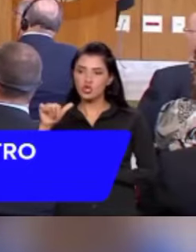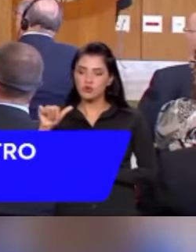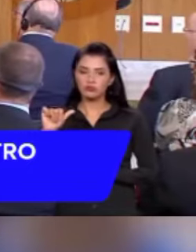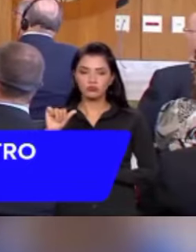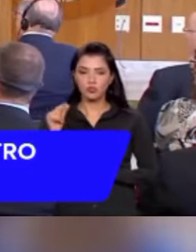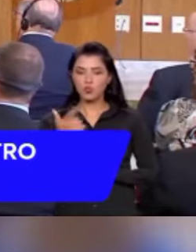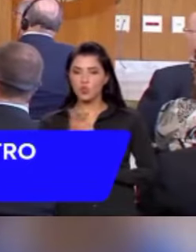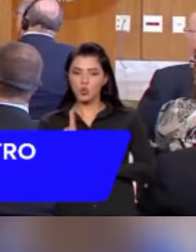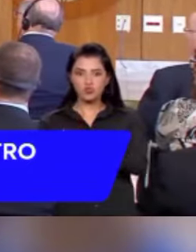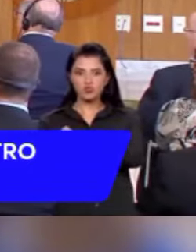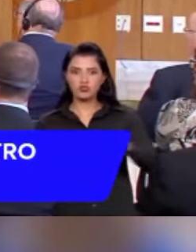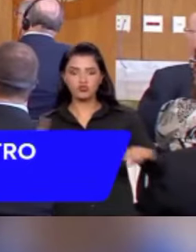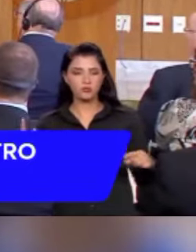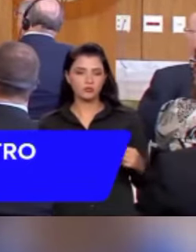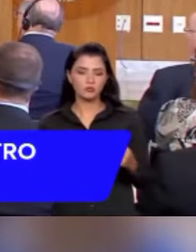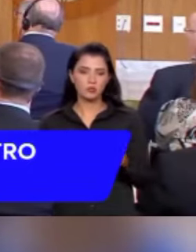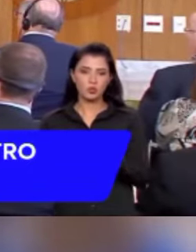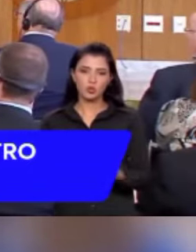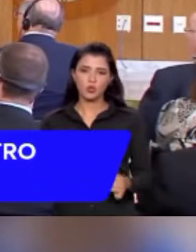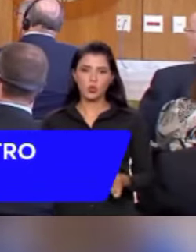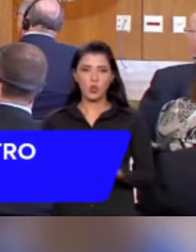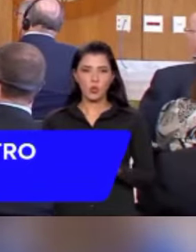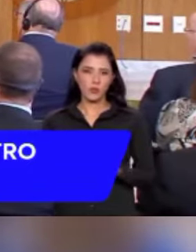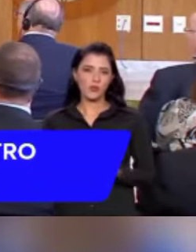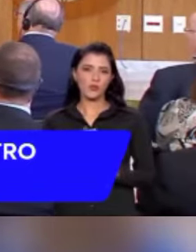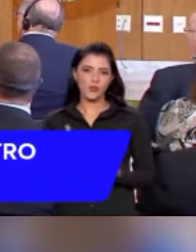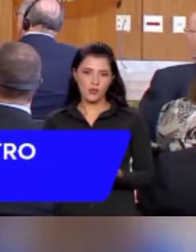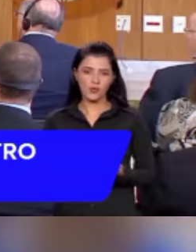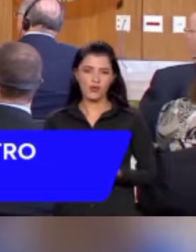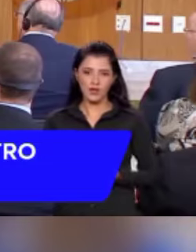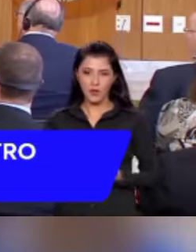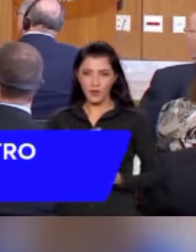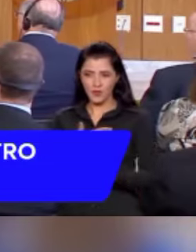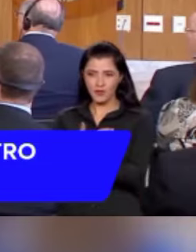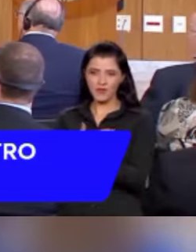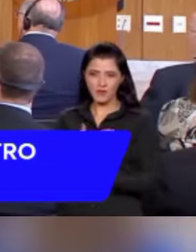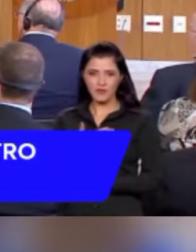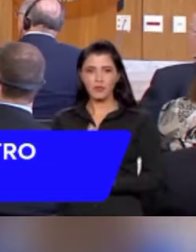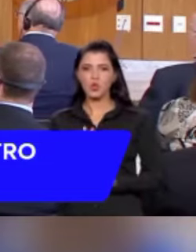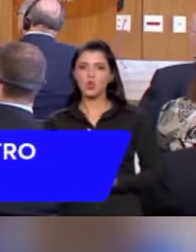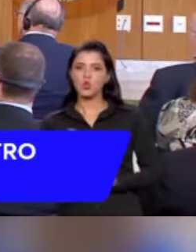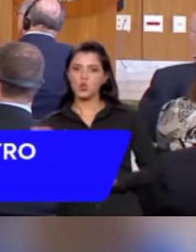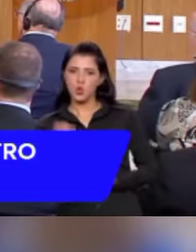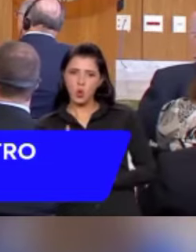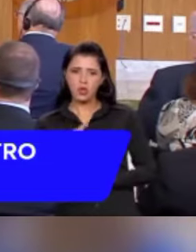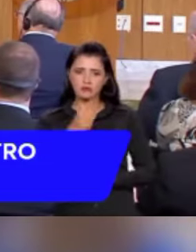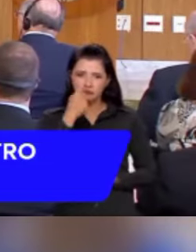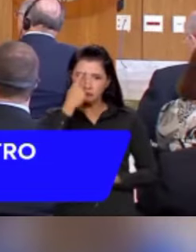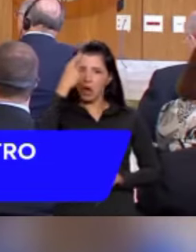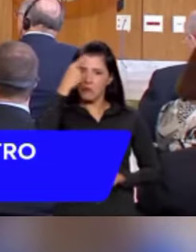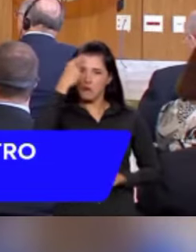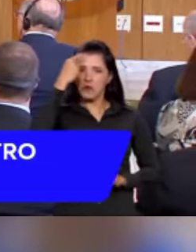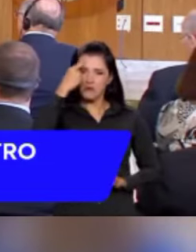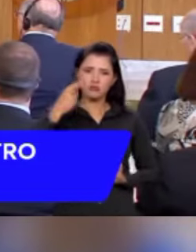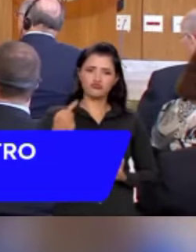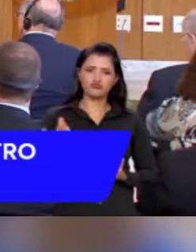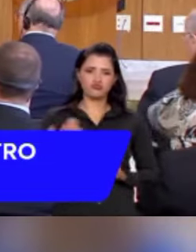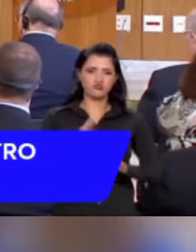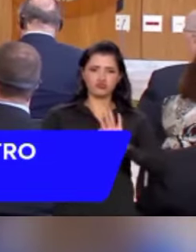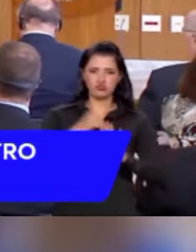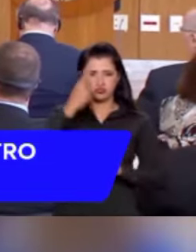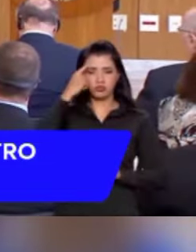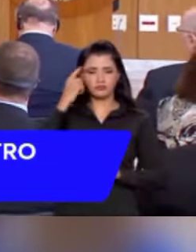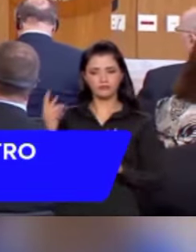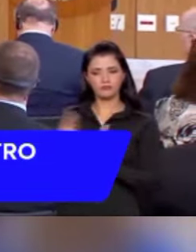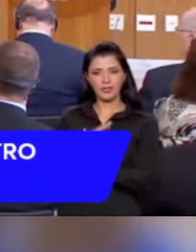Lula, porque a ideologização extrema das relações internacionais. Ideologização extrema das relações internacionais. É